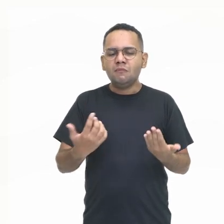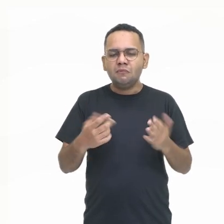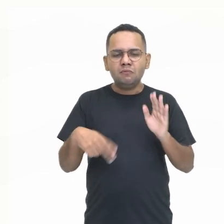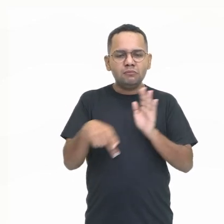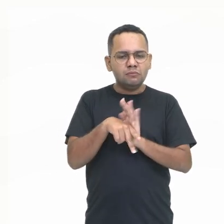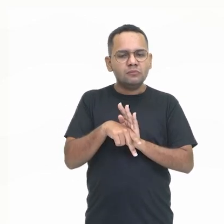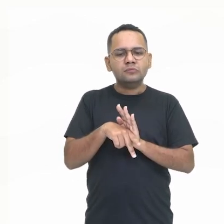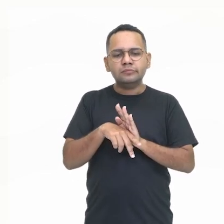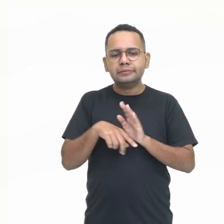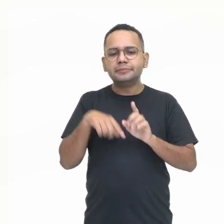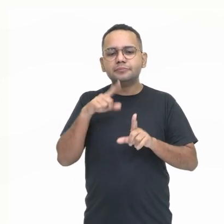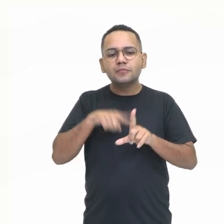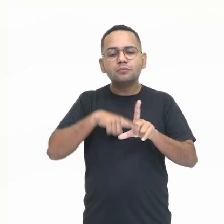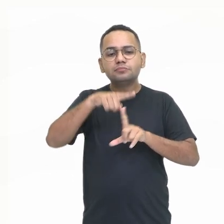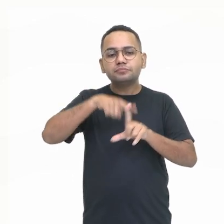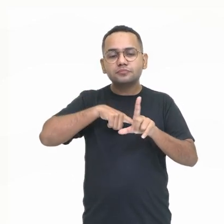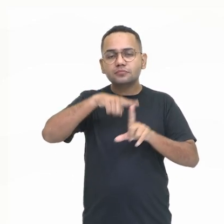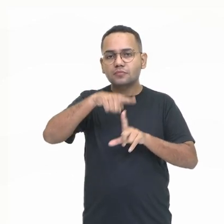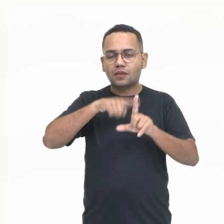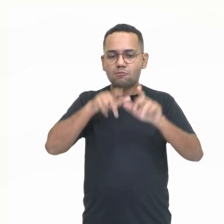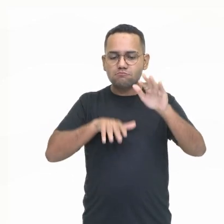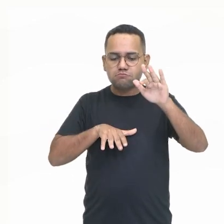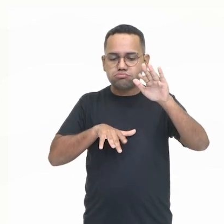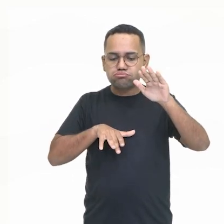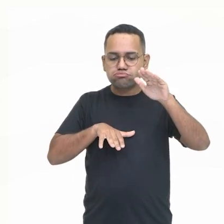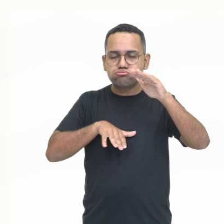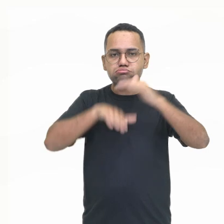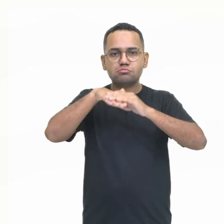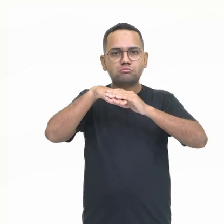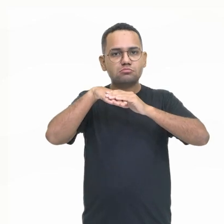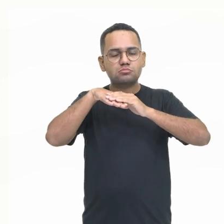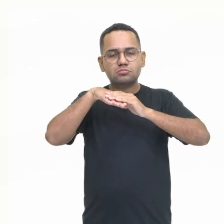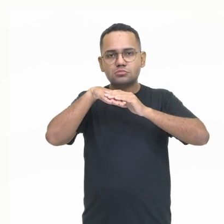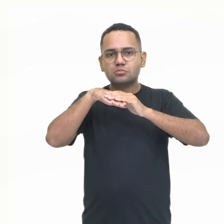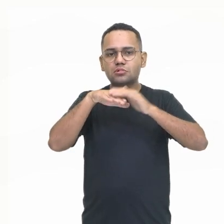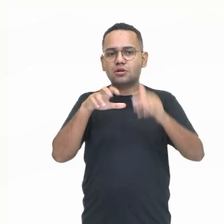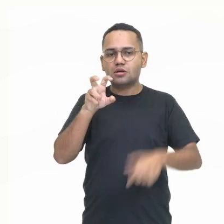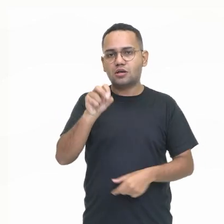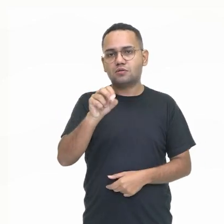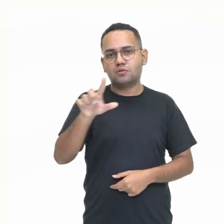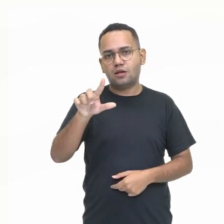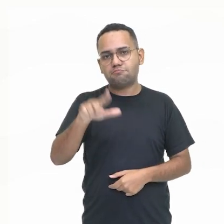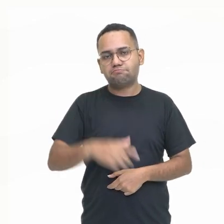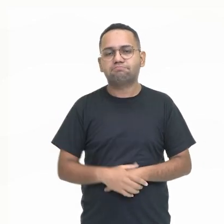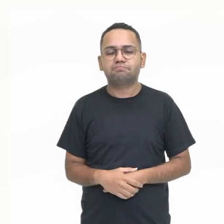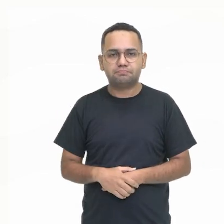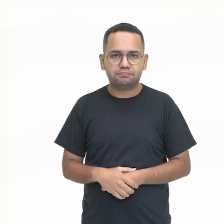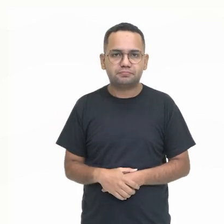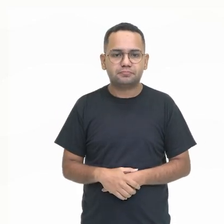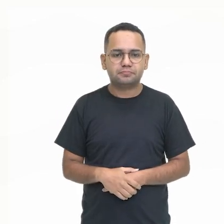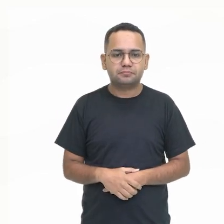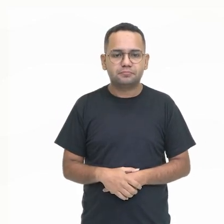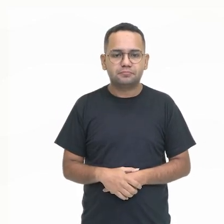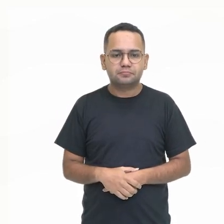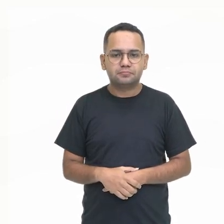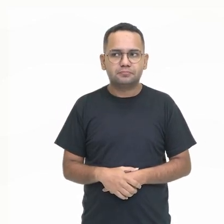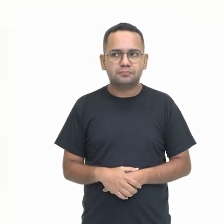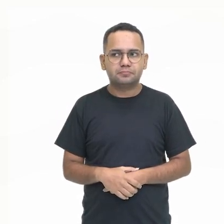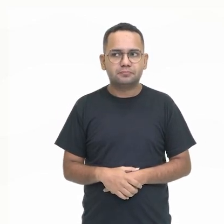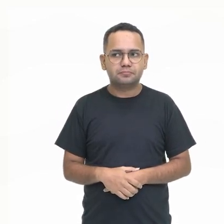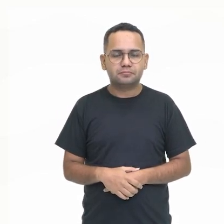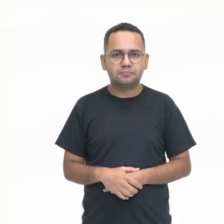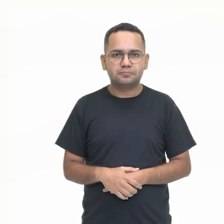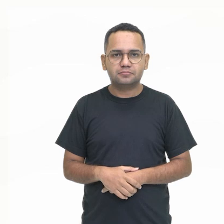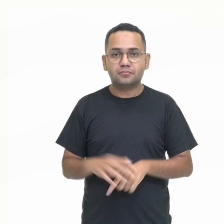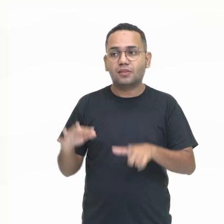vertical, capacidade máxima do reservatório, ó. 500 litros, ó. Intercepto vertical, capacidade máxima, e o intercepto